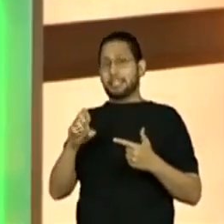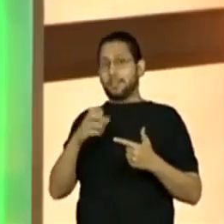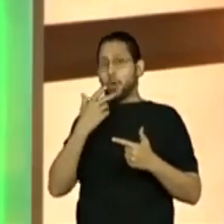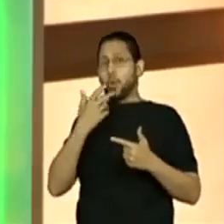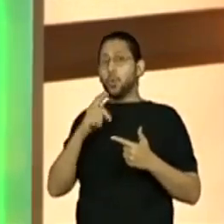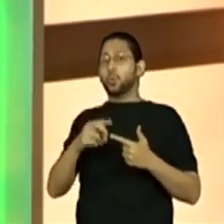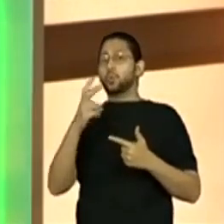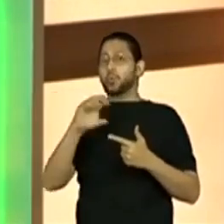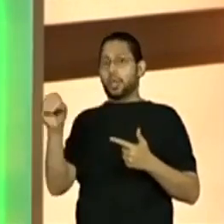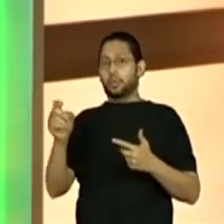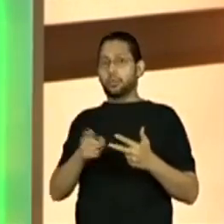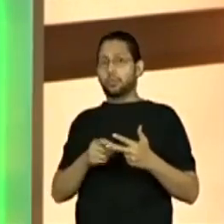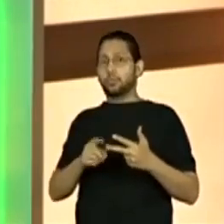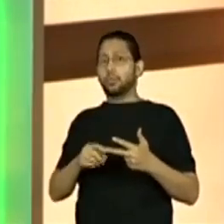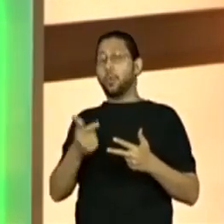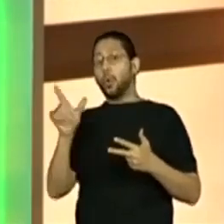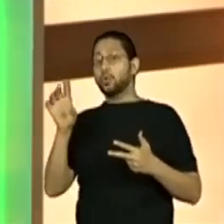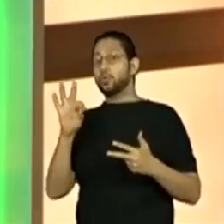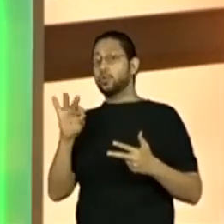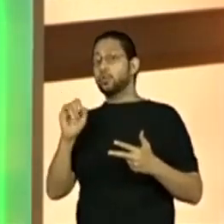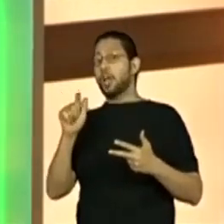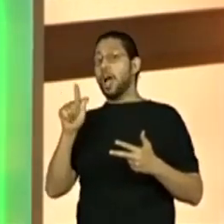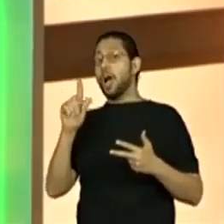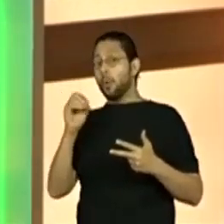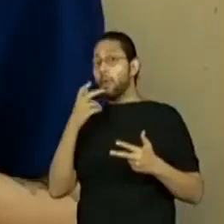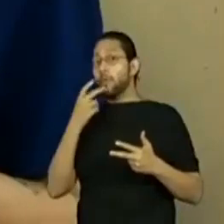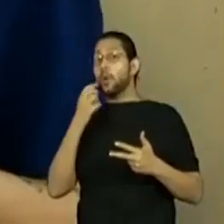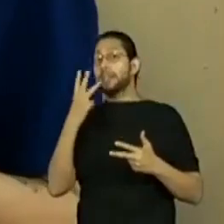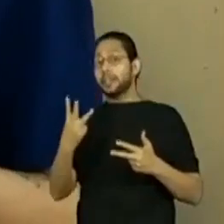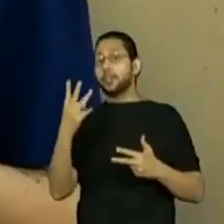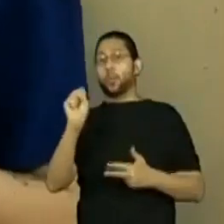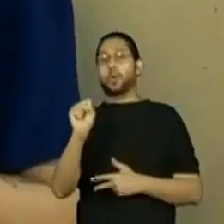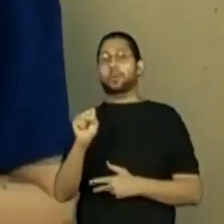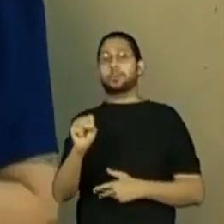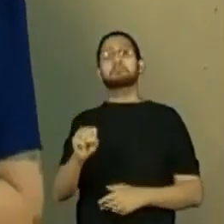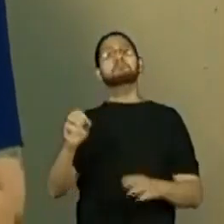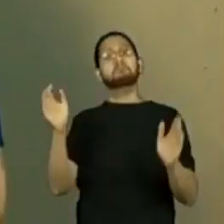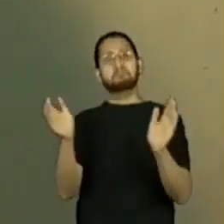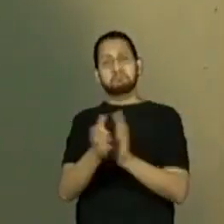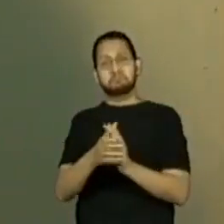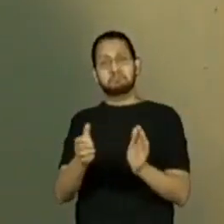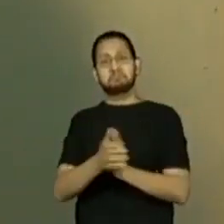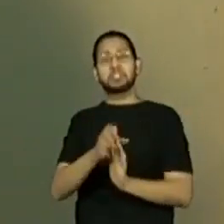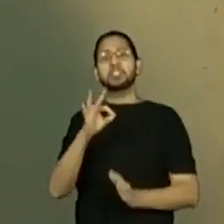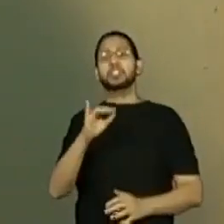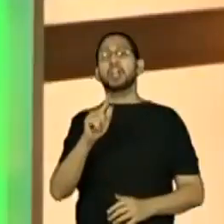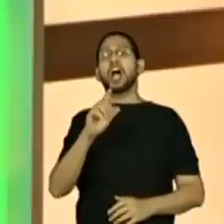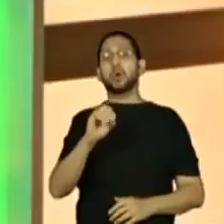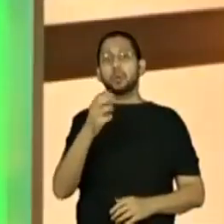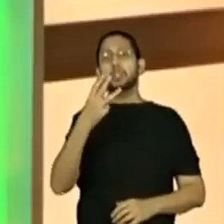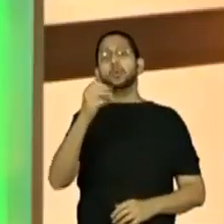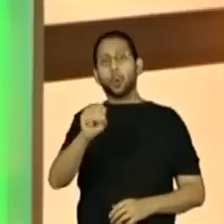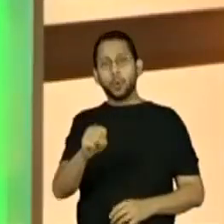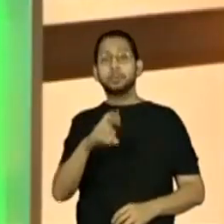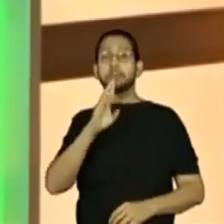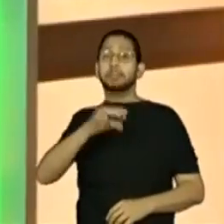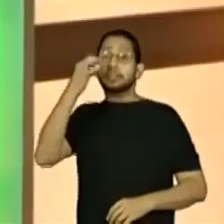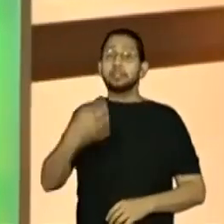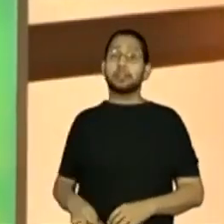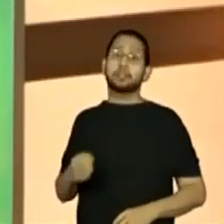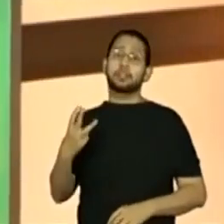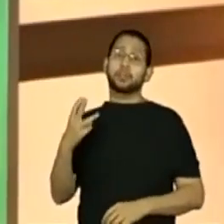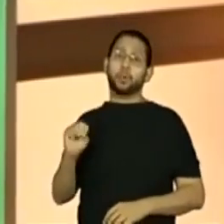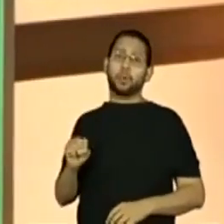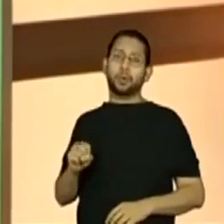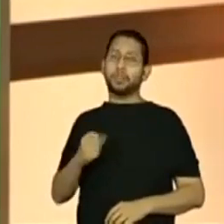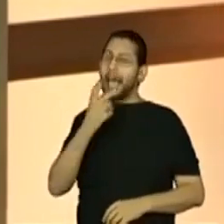Thiago disse 38 metros. O Thiago acertou. O Thiago acertou. A Isabelle também marcou 38 metros. Será que eles